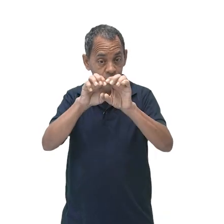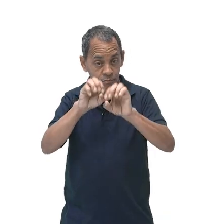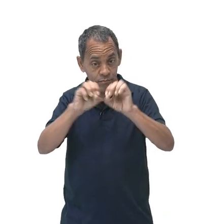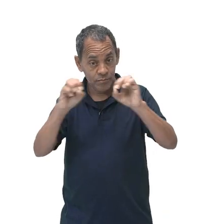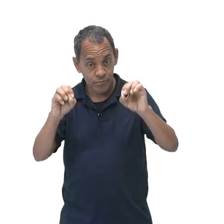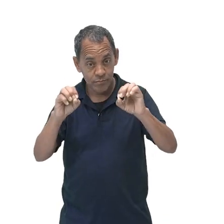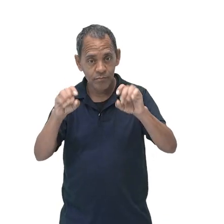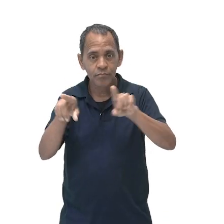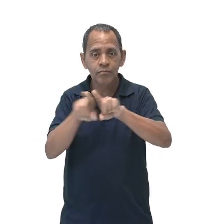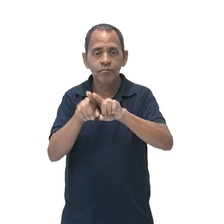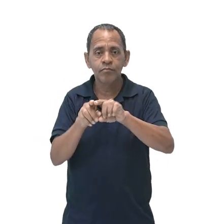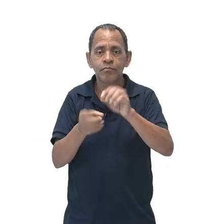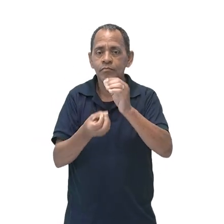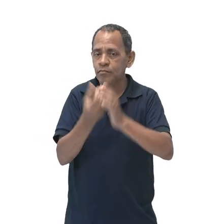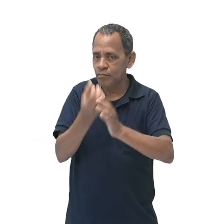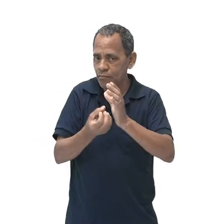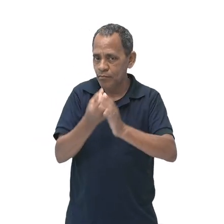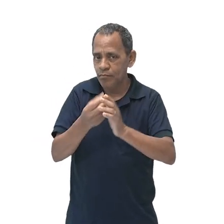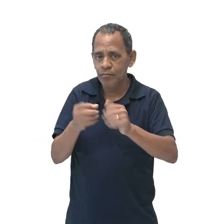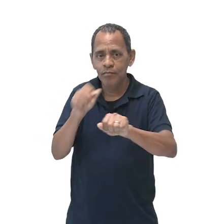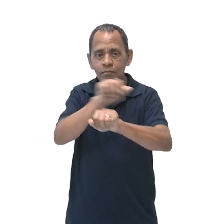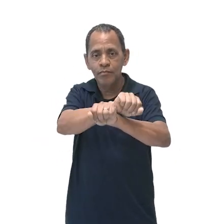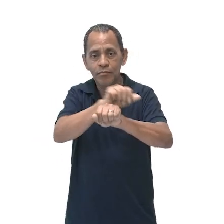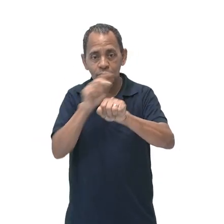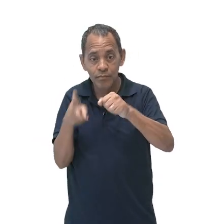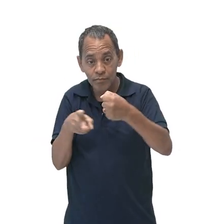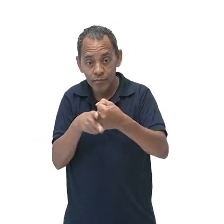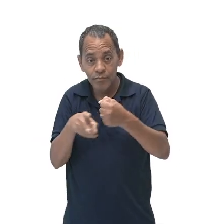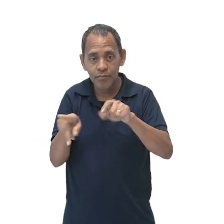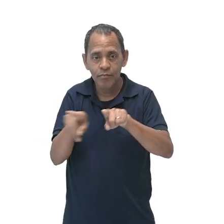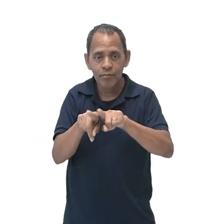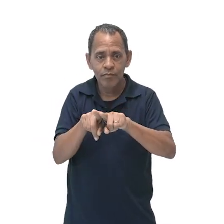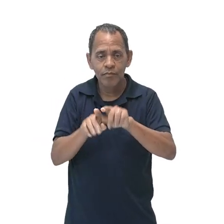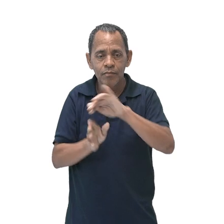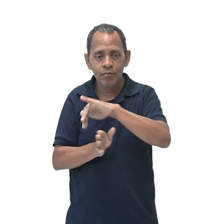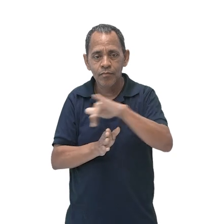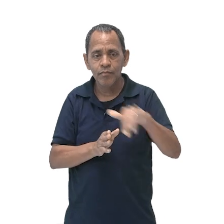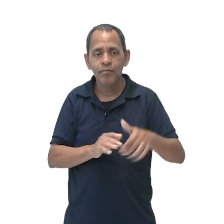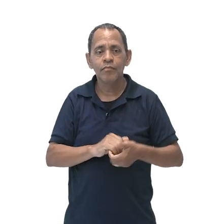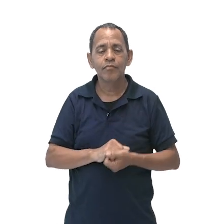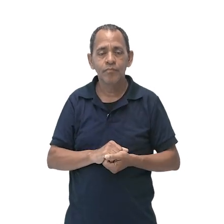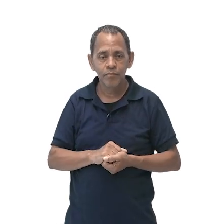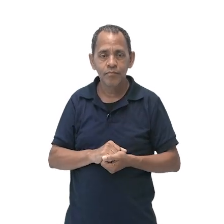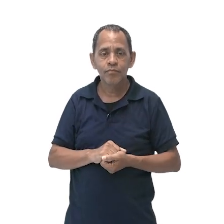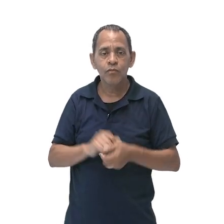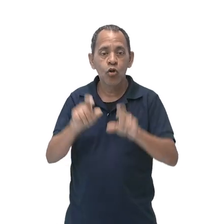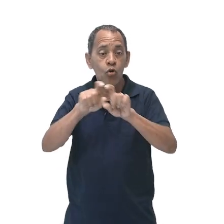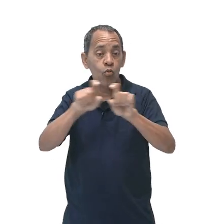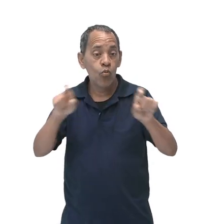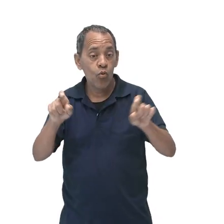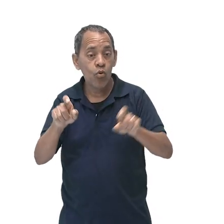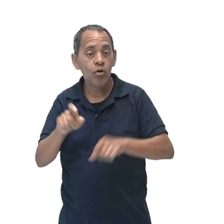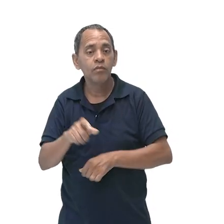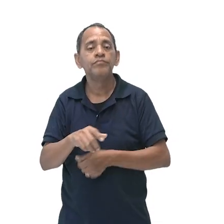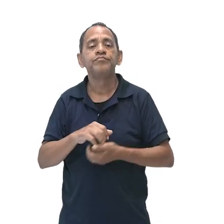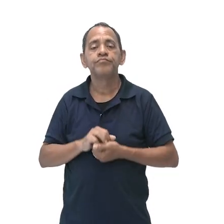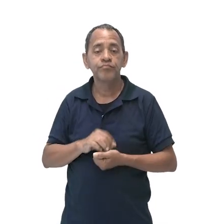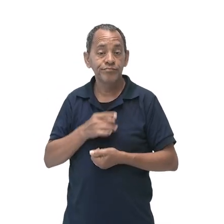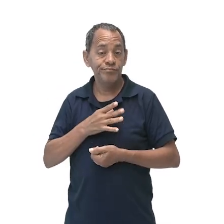pelo advérbio. Mais um exemplo? Esse medo fascinante e fremente de